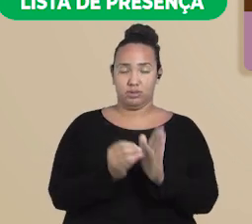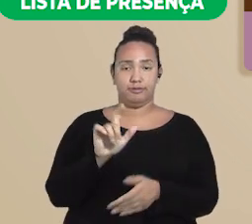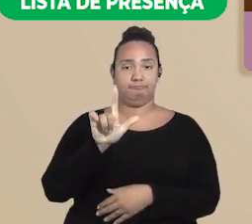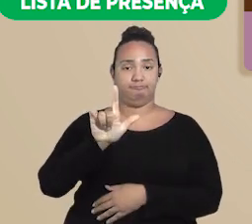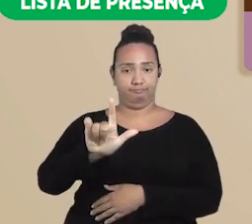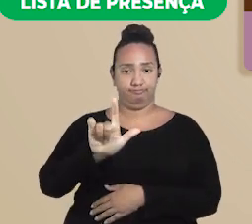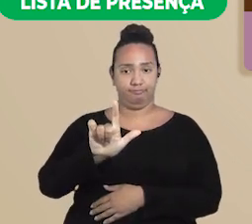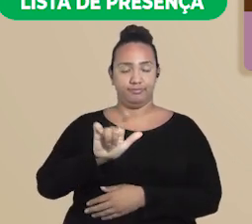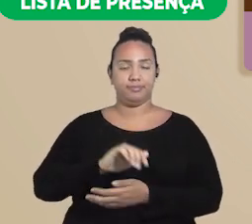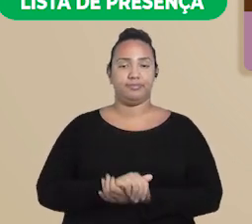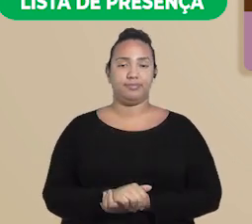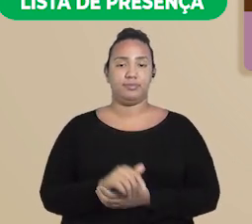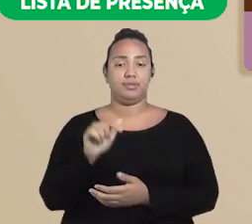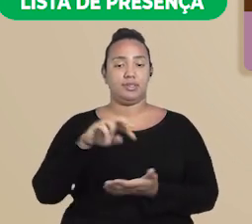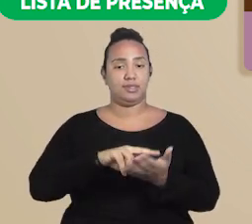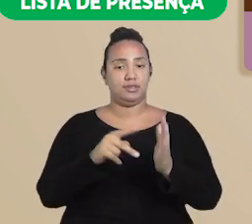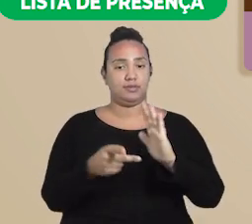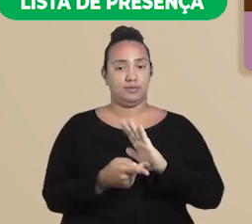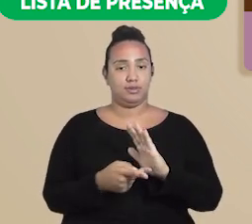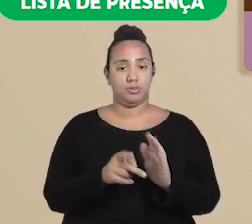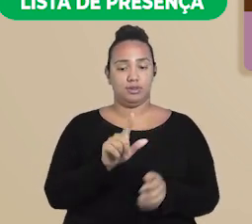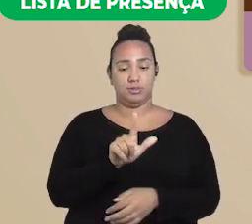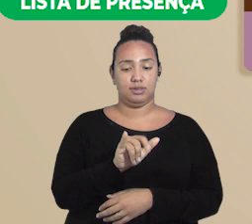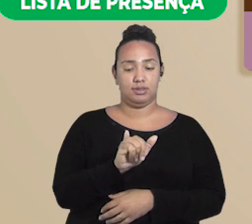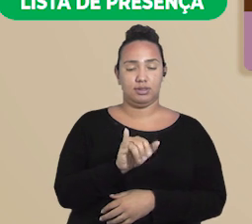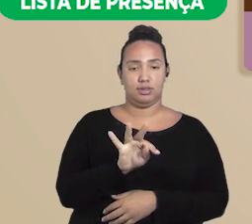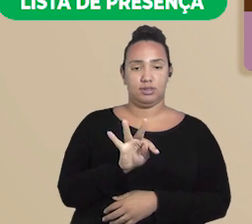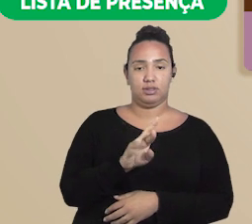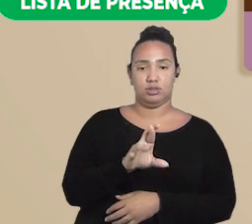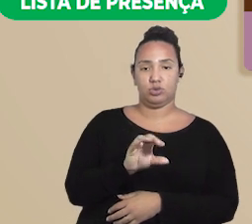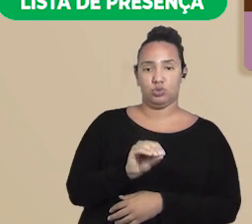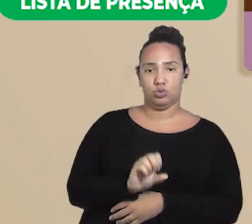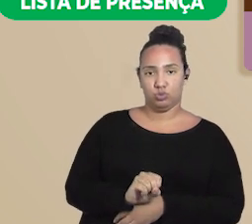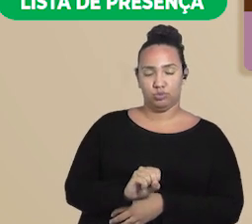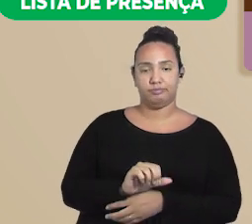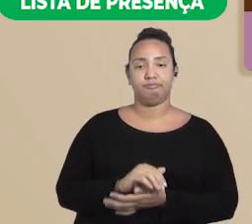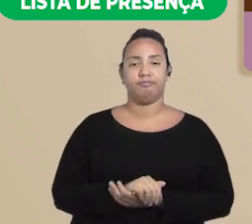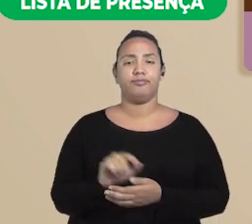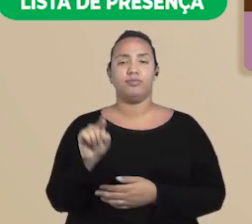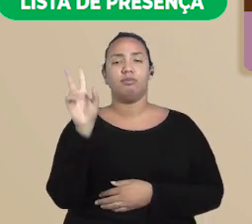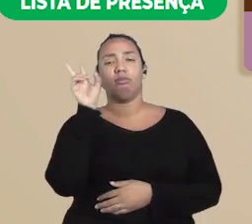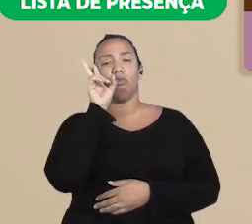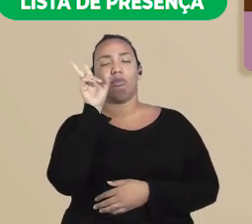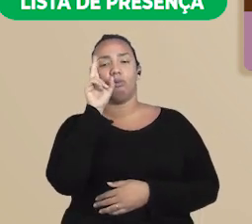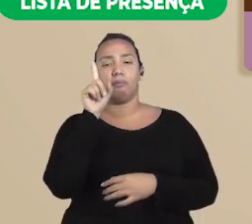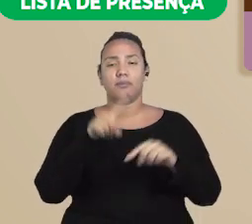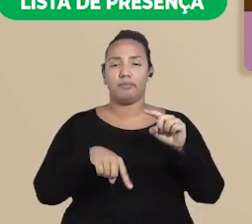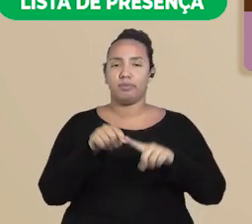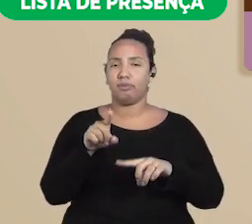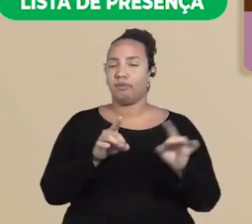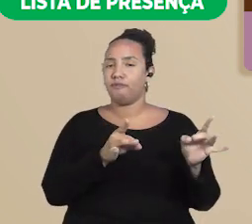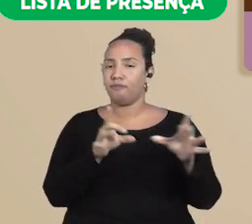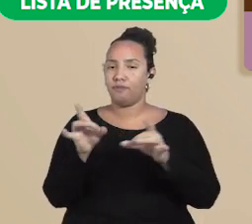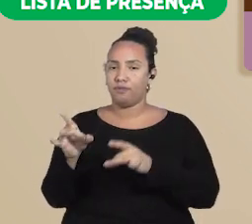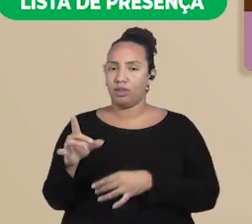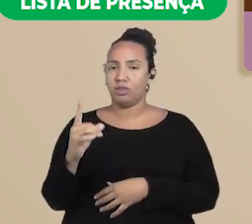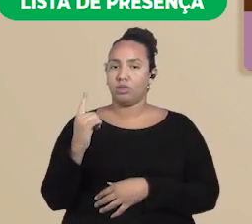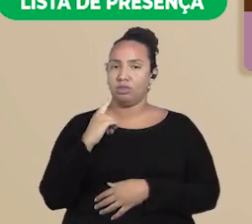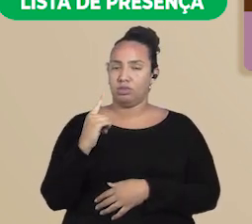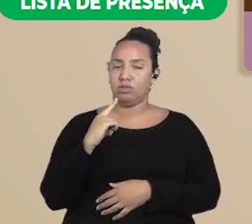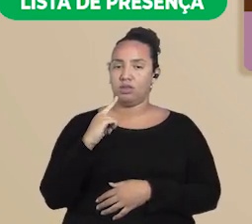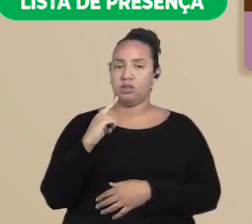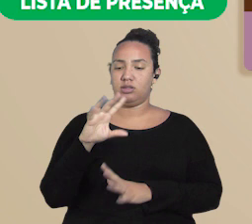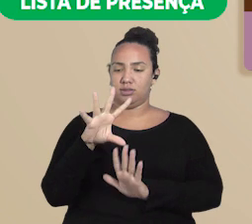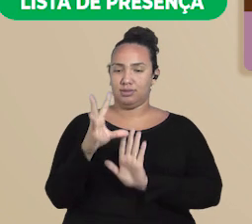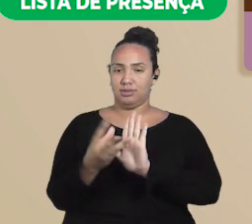símbolo dela é o L, para indicar litro ou litros. Você se lembra de produtos que são vendidos em